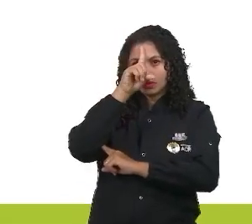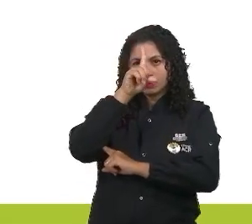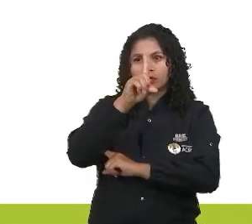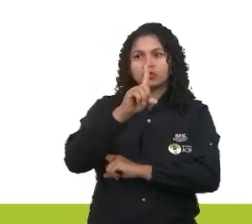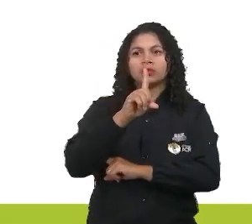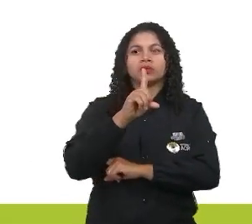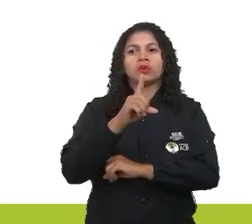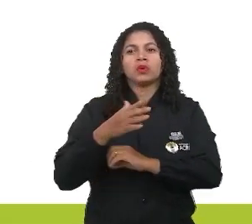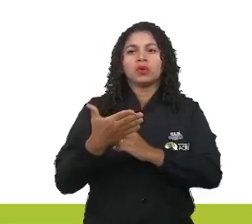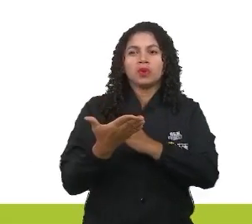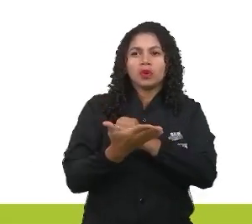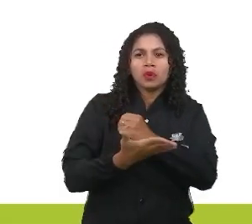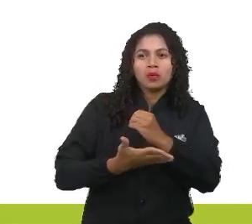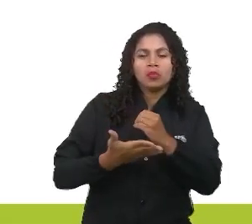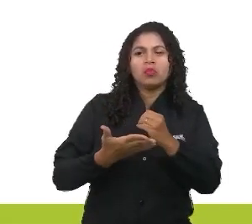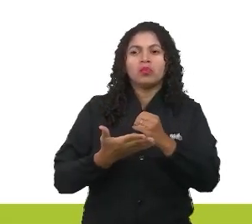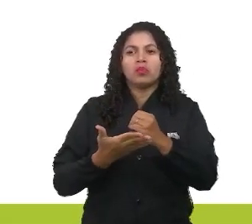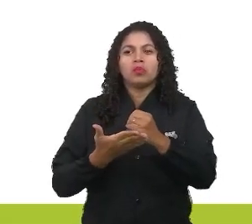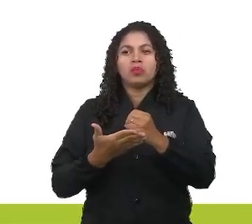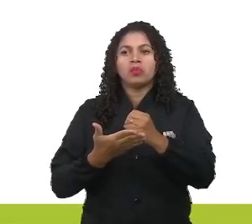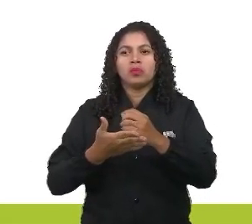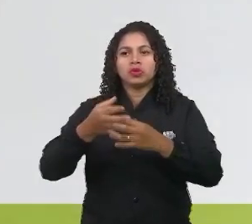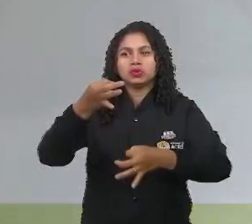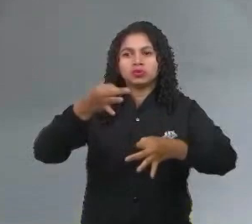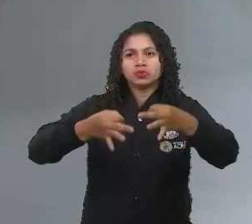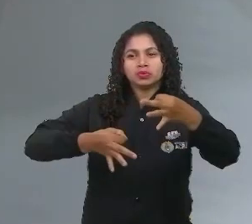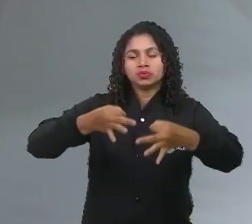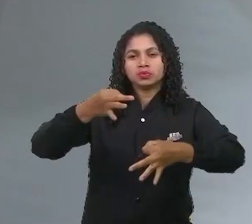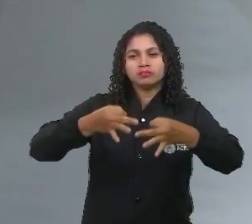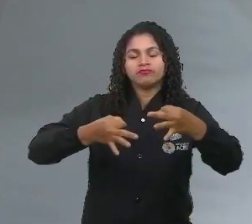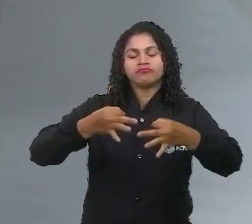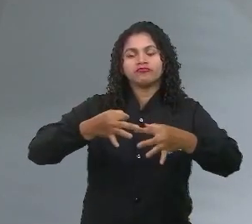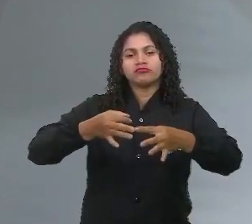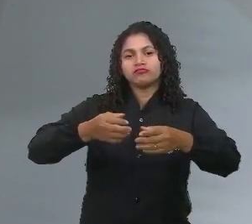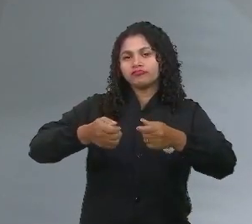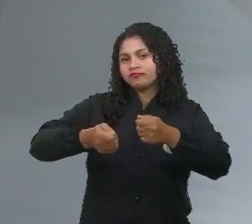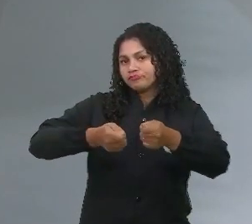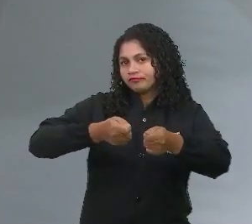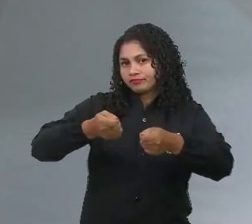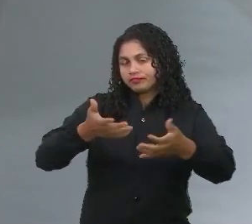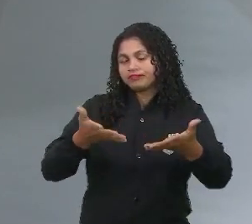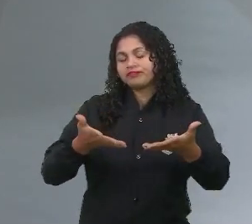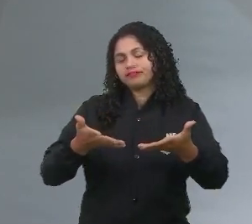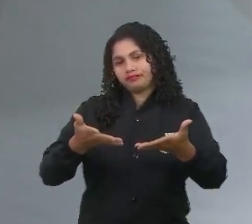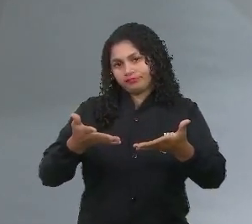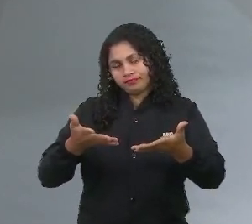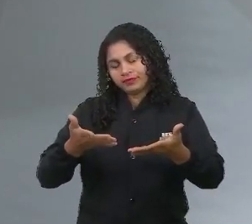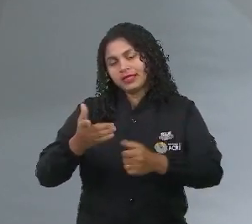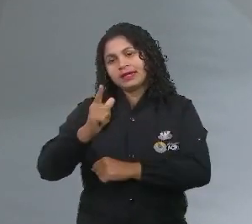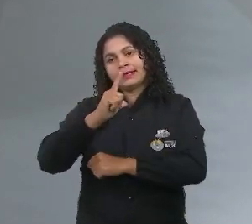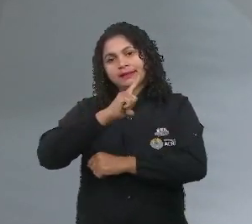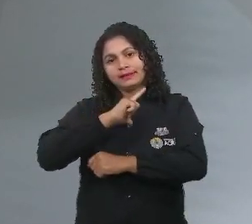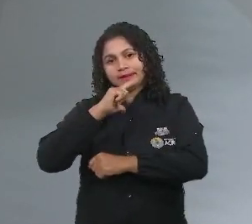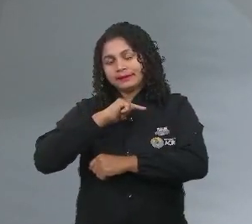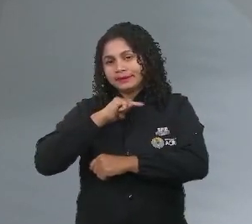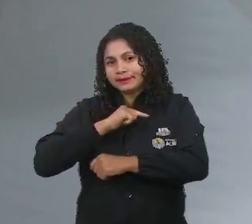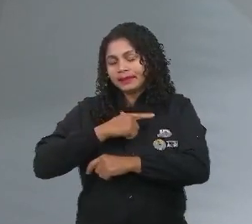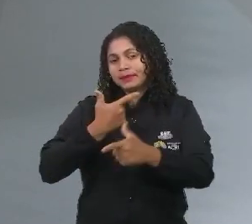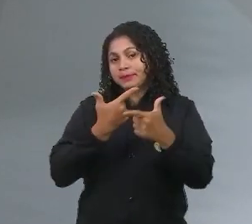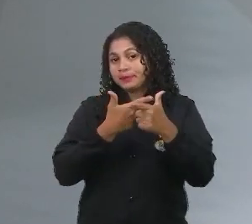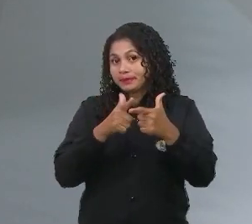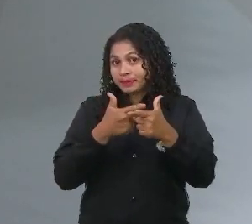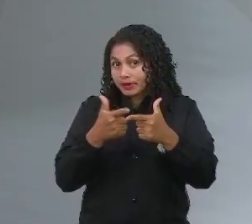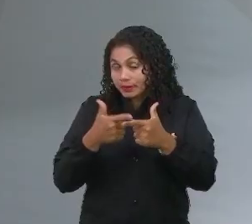de 4 até 8 anos. Então percebam, temos uma problemática muito bem colocada ao longo